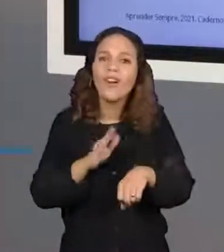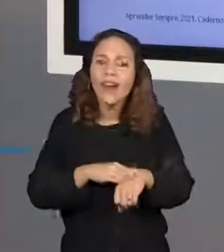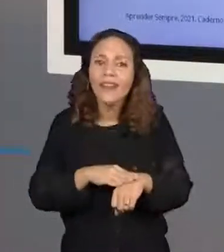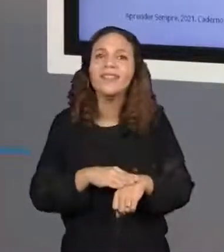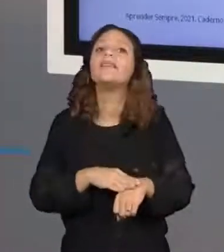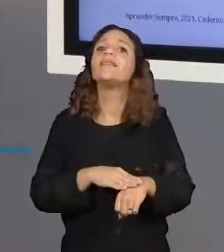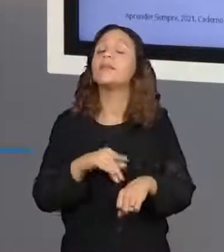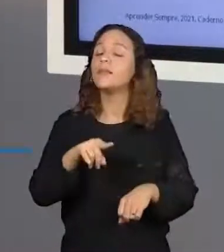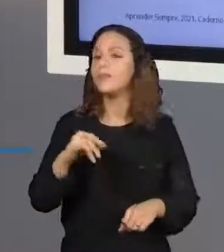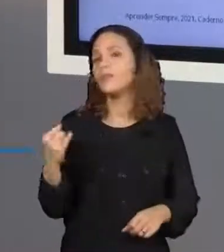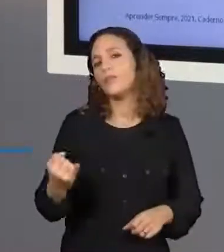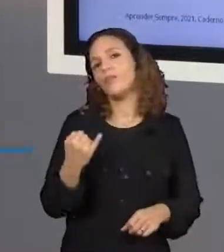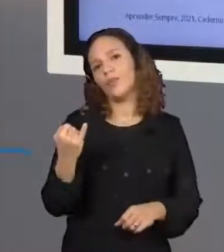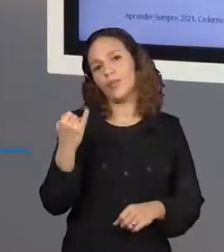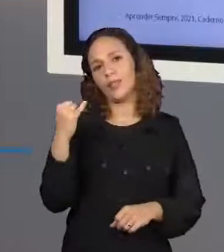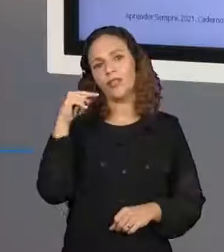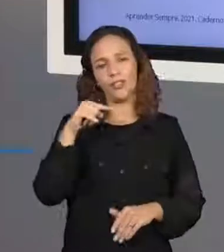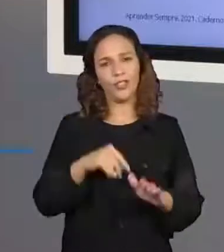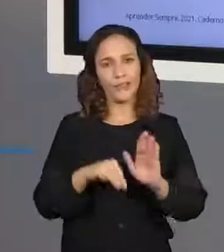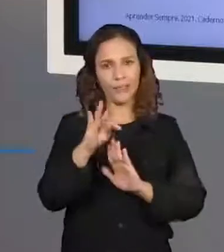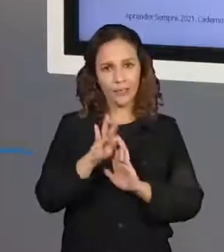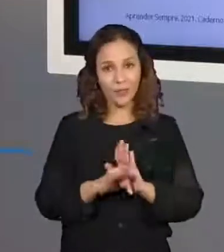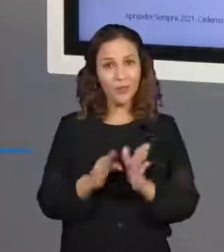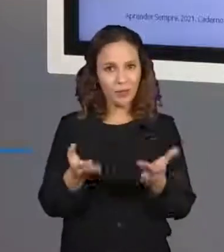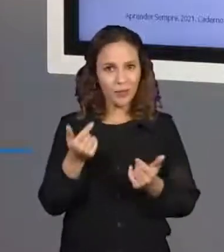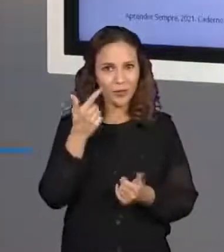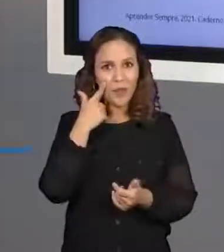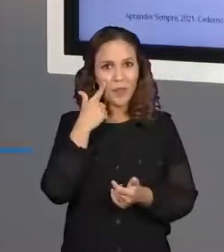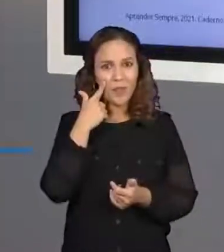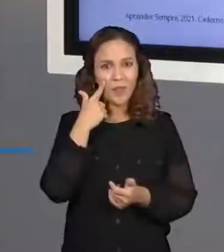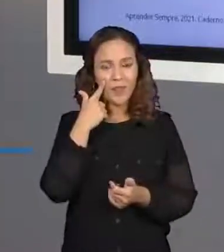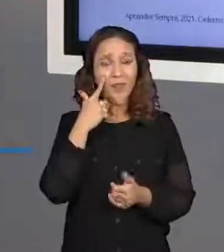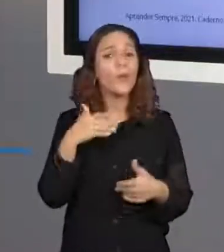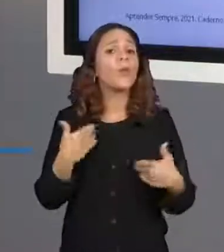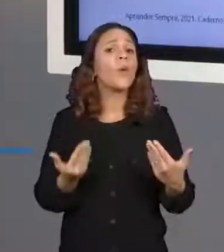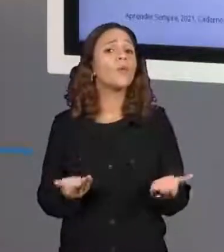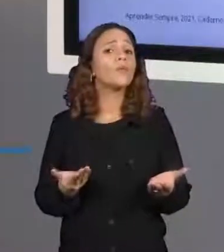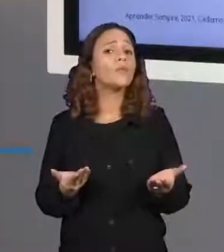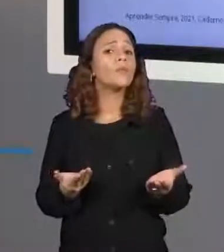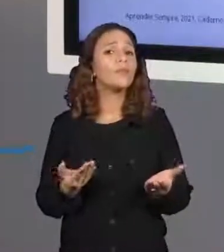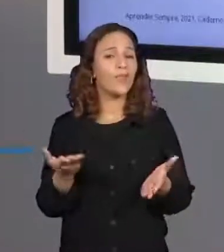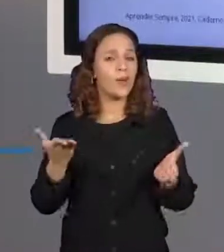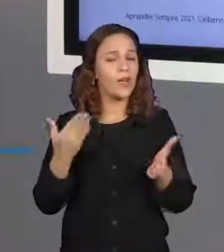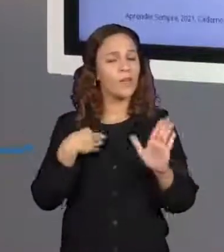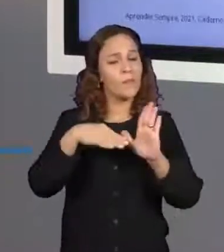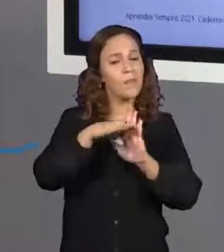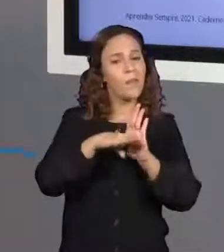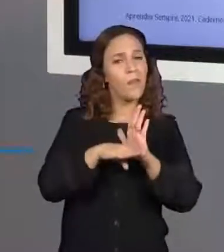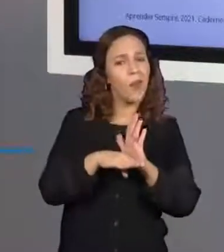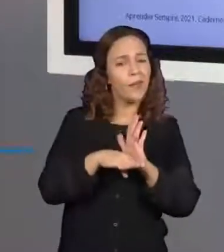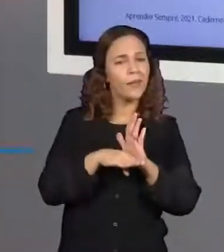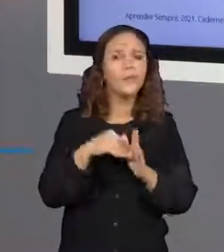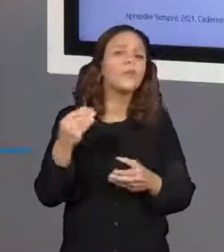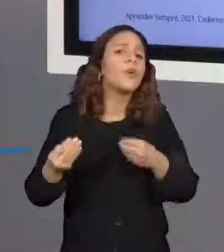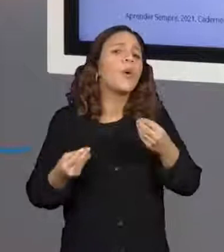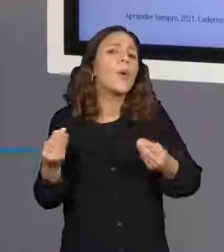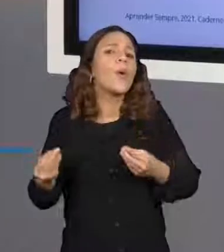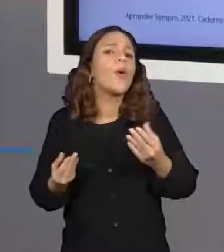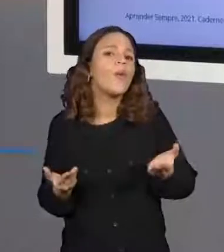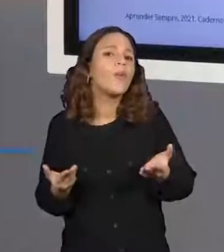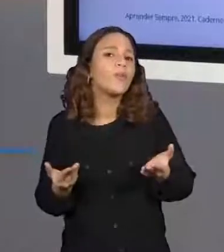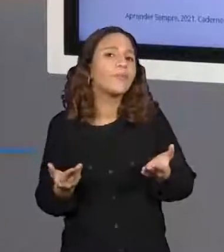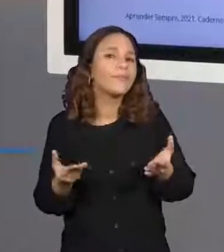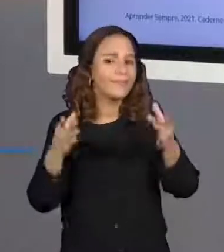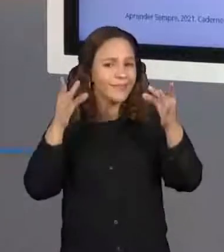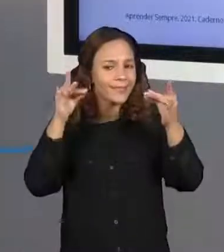estruturas importantes neste texto. Então, vamos lá ver qual que é a receita que eu trouxe, como que ela está